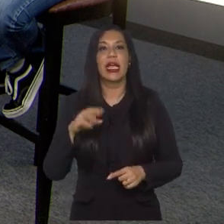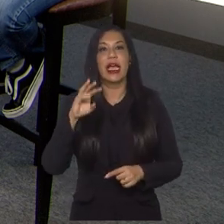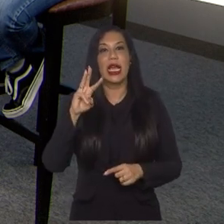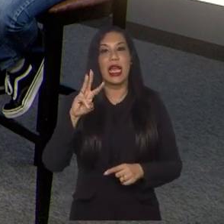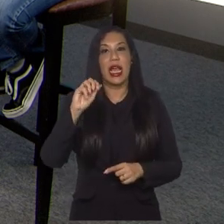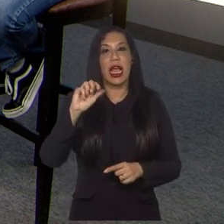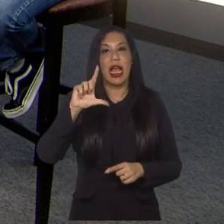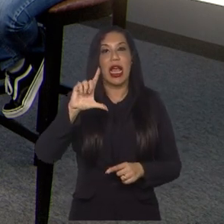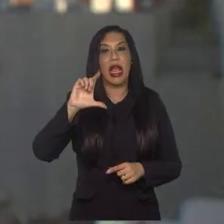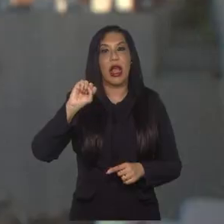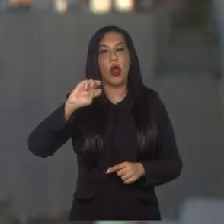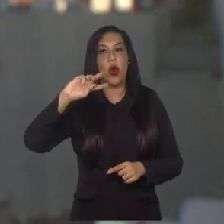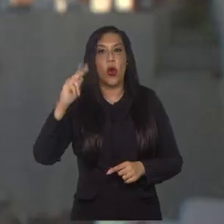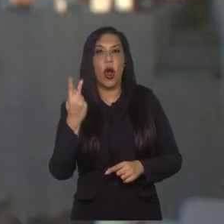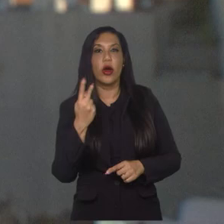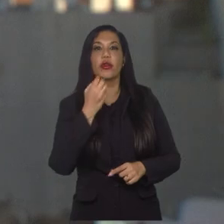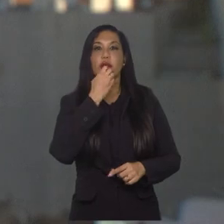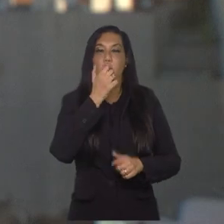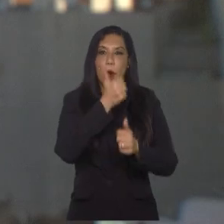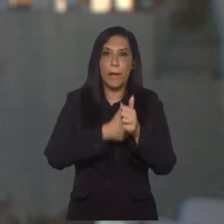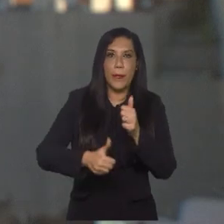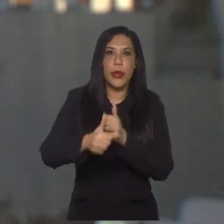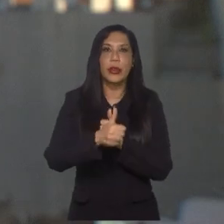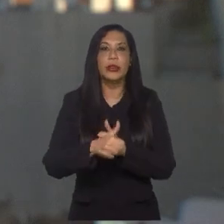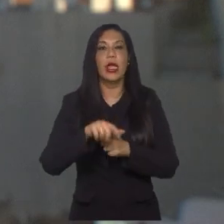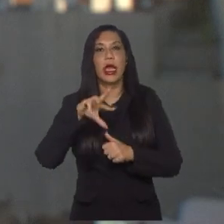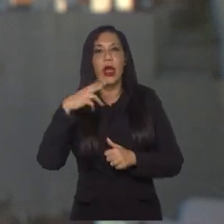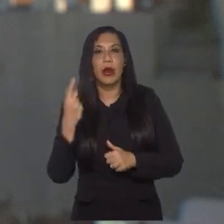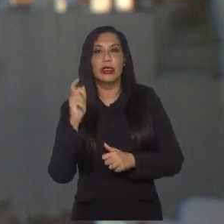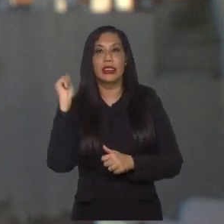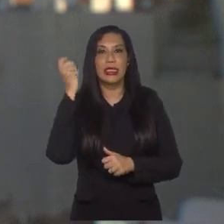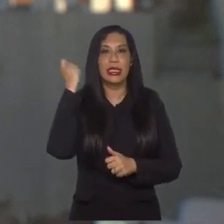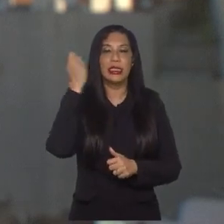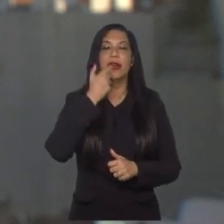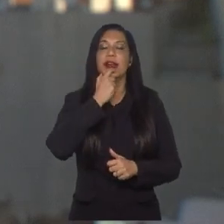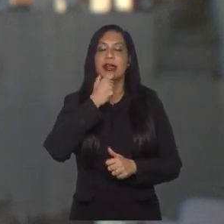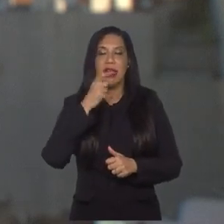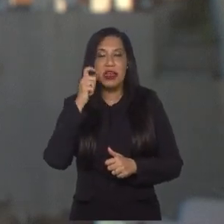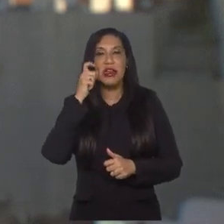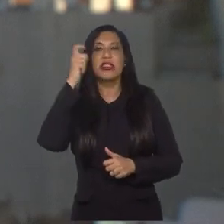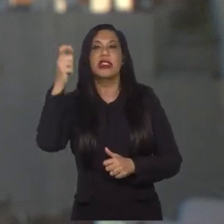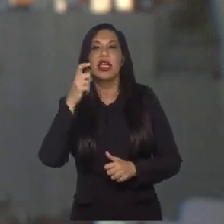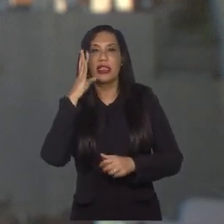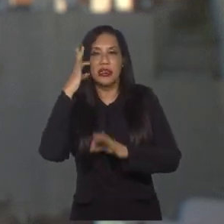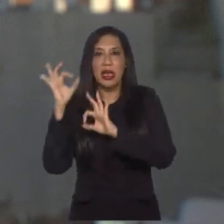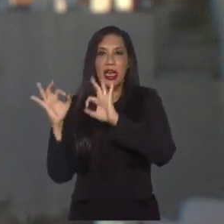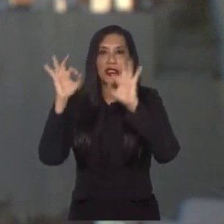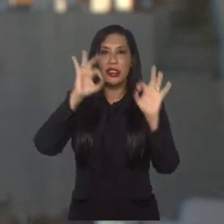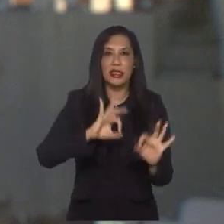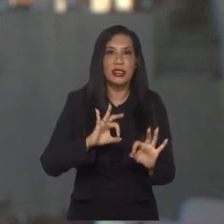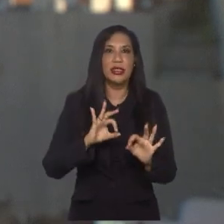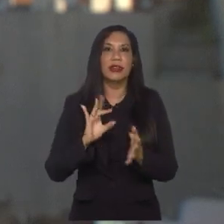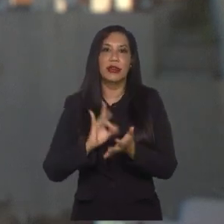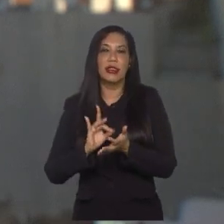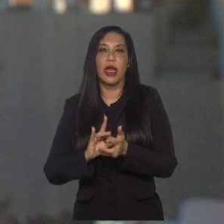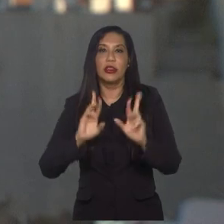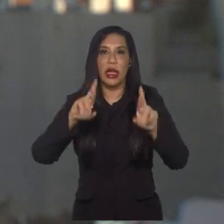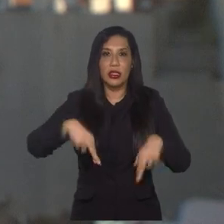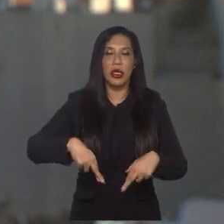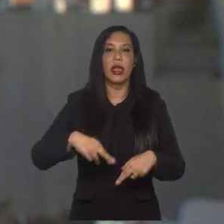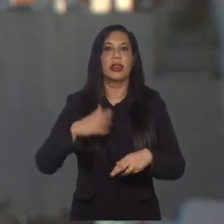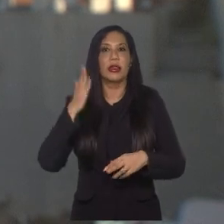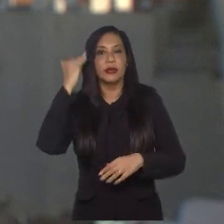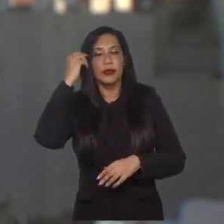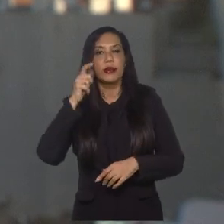Então também vai assumir um protagonismo. Eu acho que essa seleção inglesa vai ser muito interessante a gente assistir. É óbvio que a gente destaca